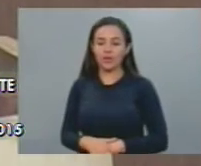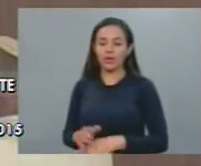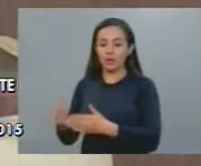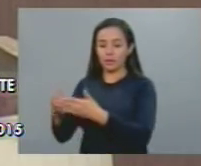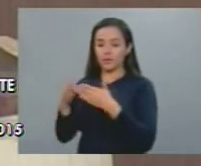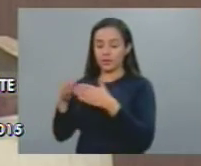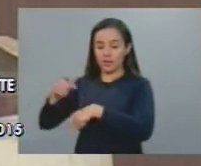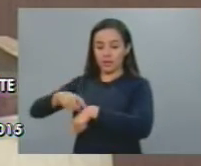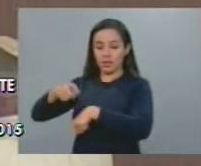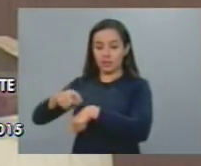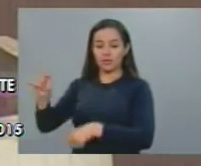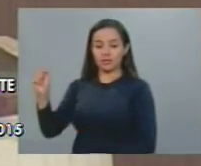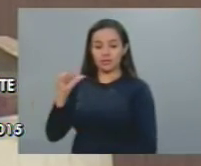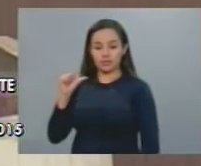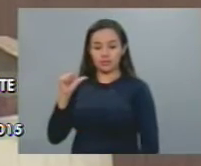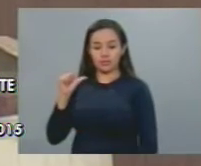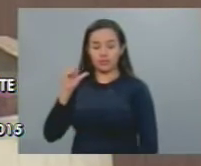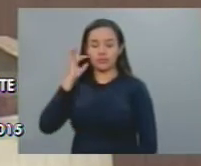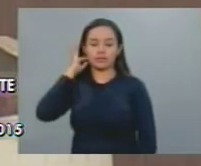nosso...